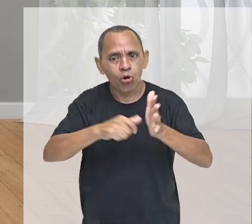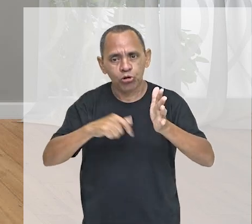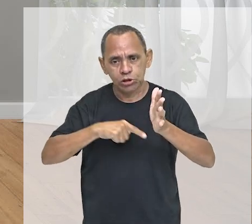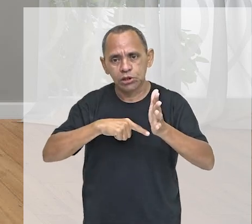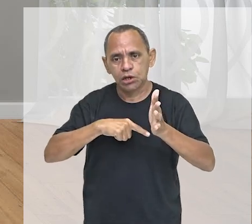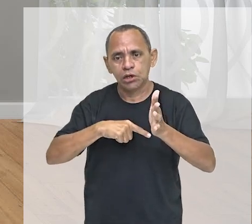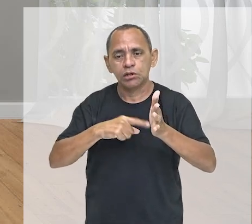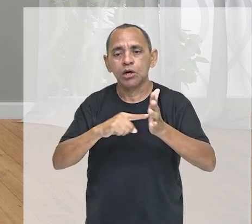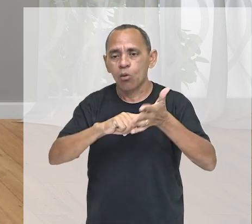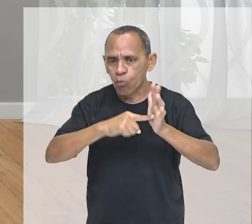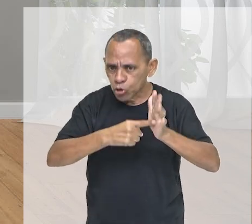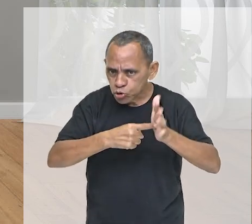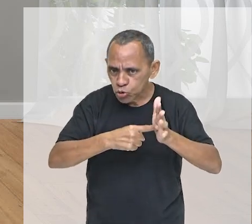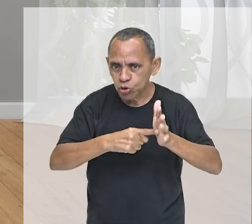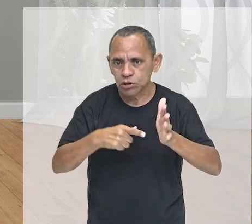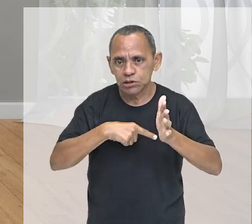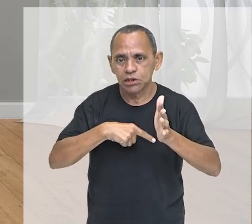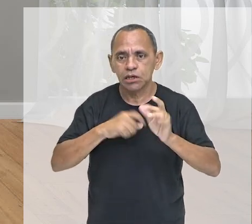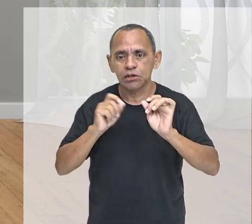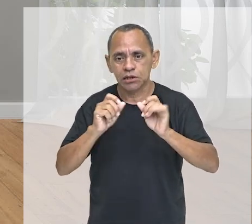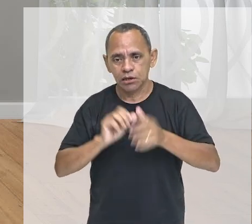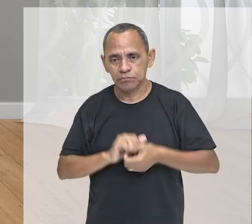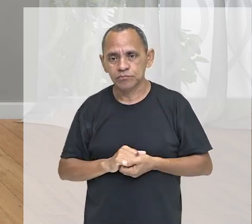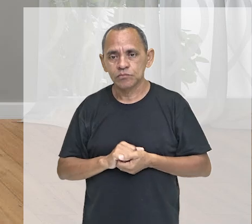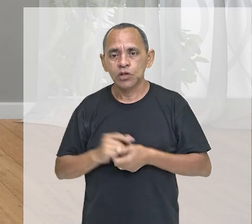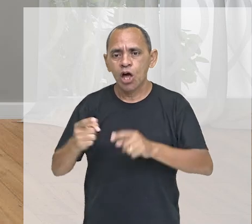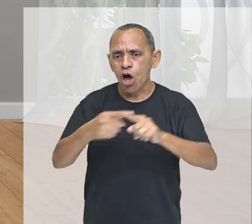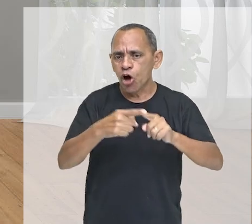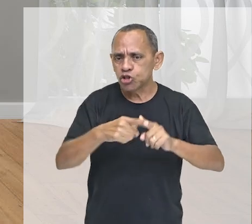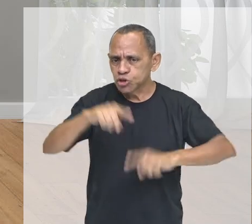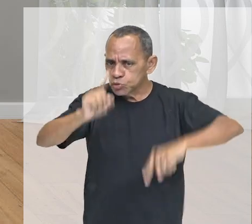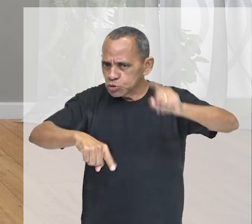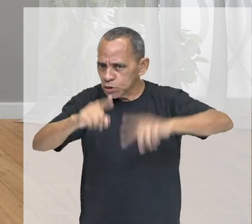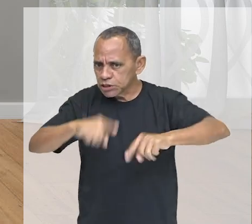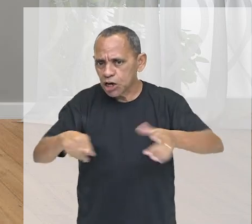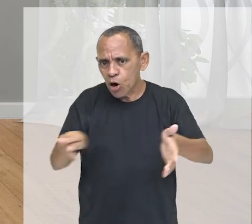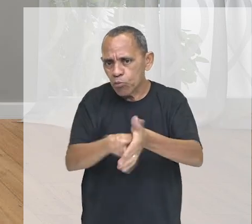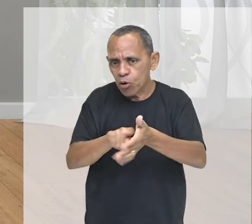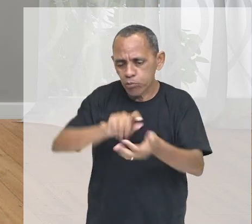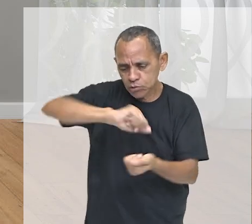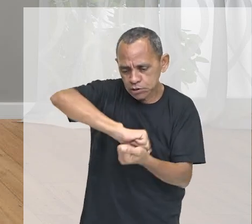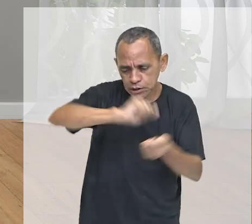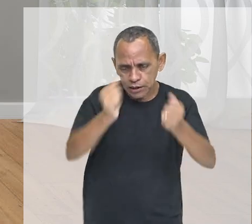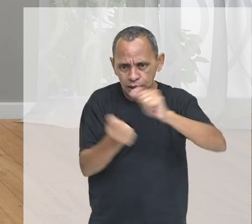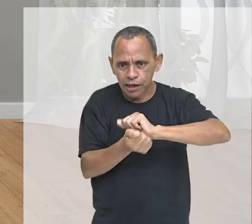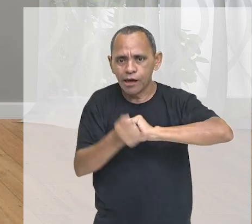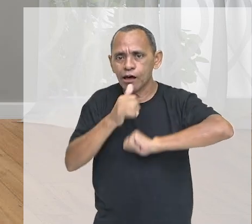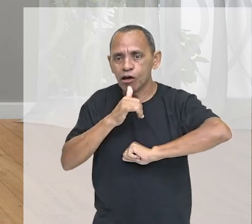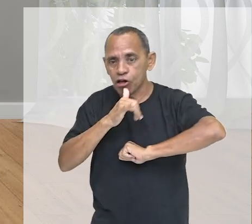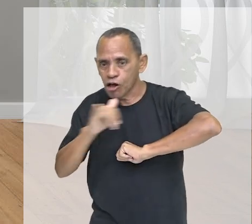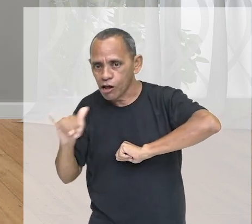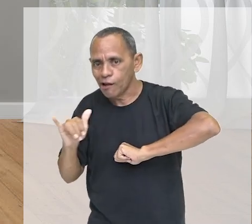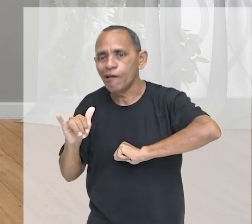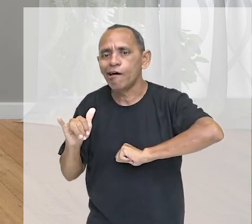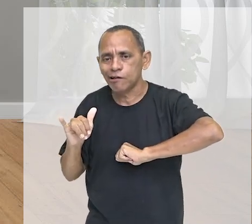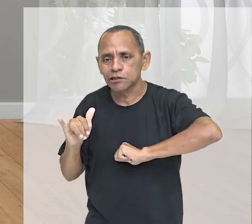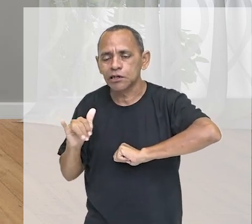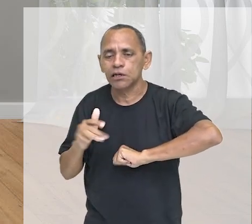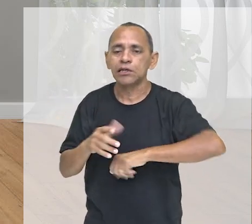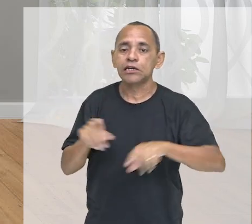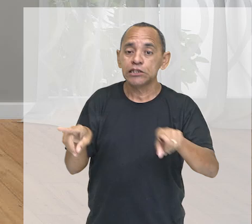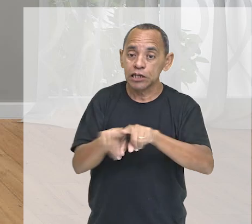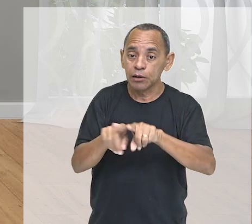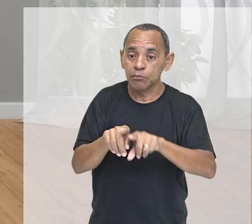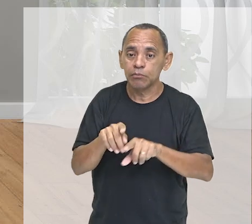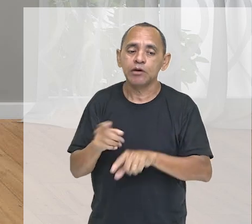Então, percebam aí que ele é um tipo de aparelho que converte a energia elétrica em energia cinética